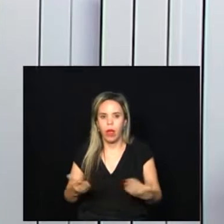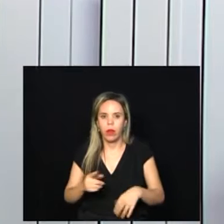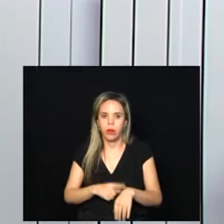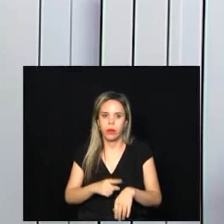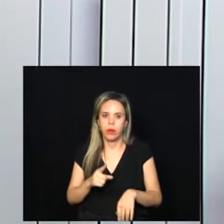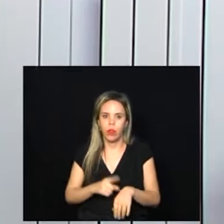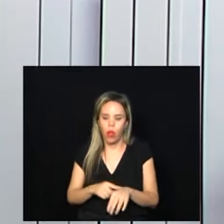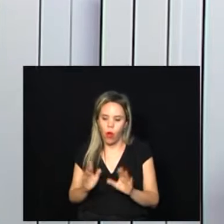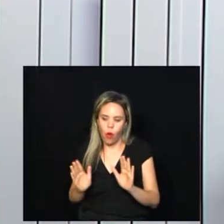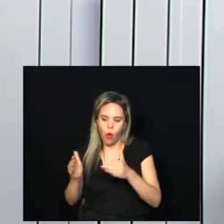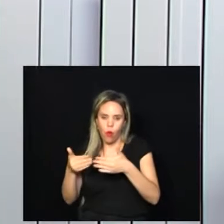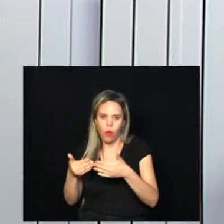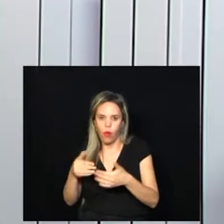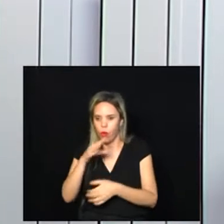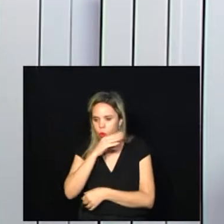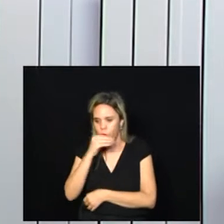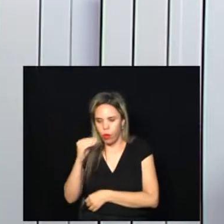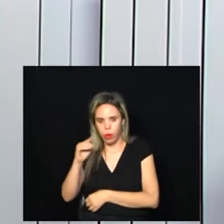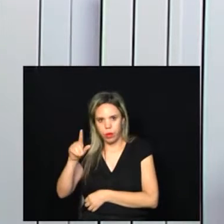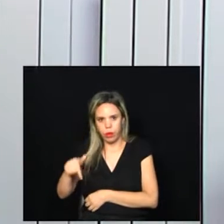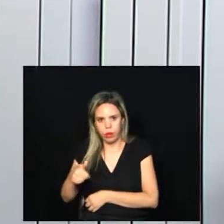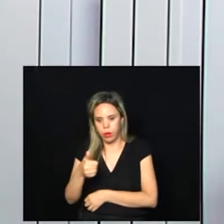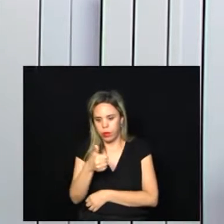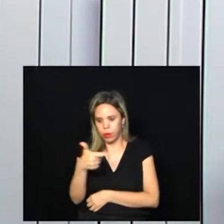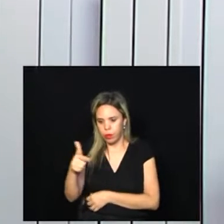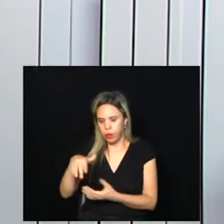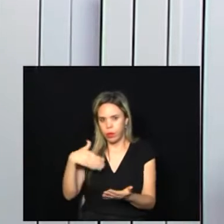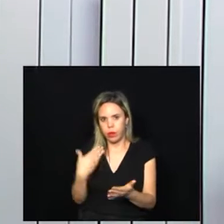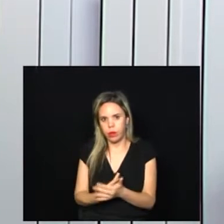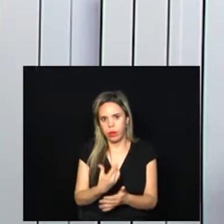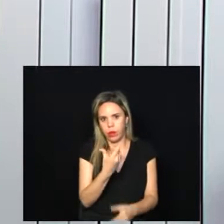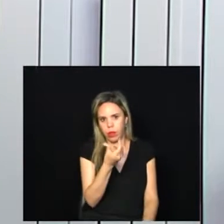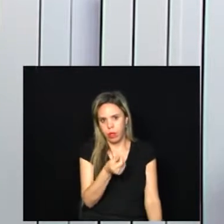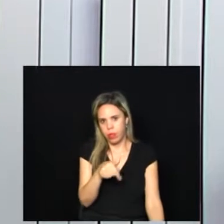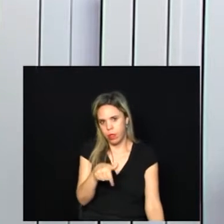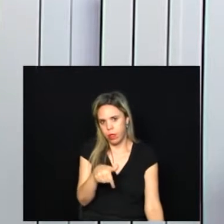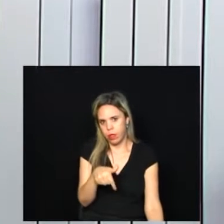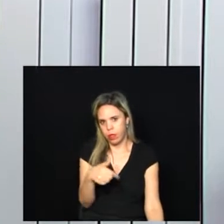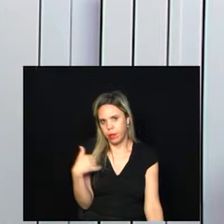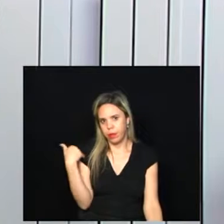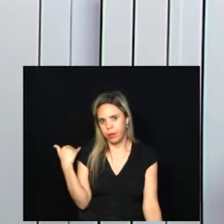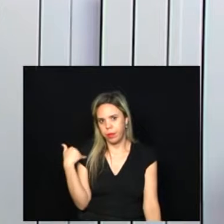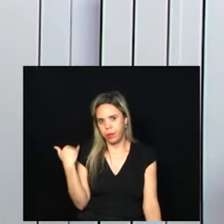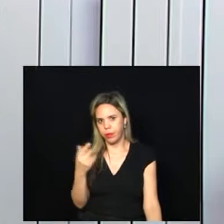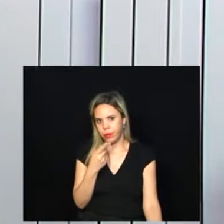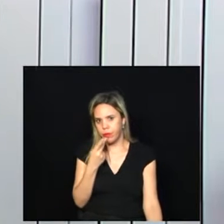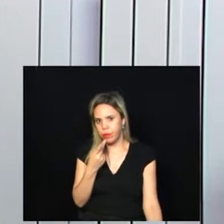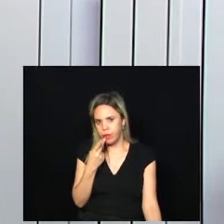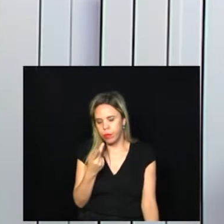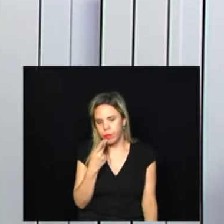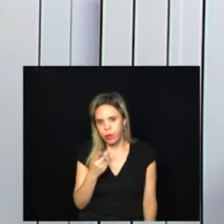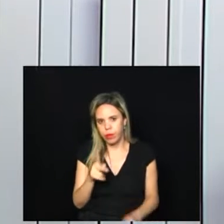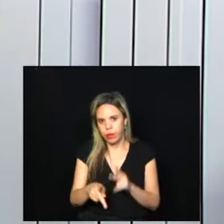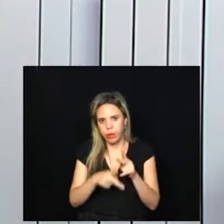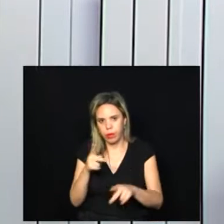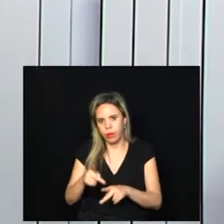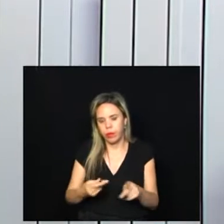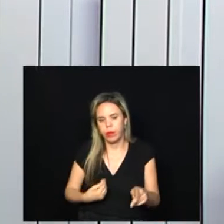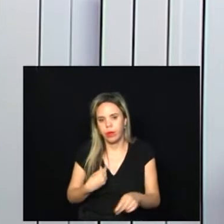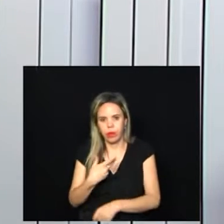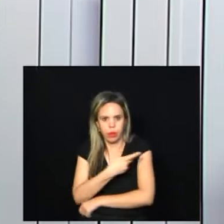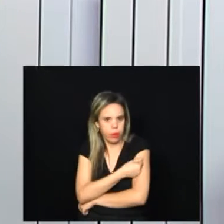o foco são os adolescentes entre 12 a 17 anos. Então, para falar se este público está